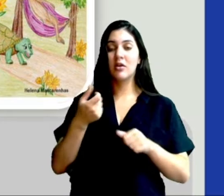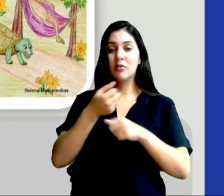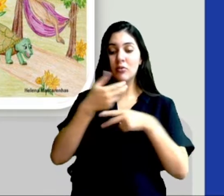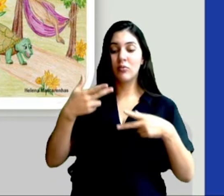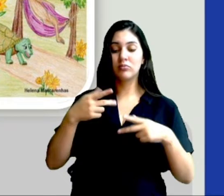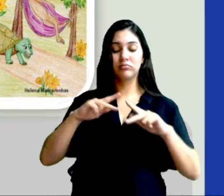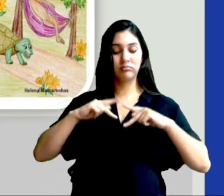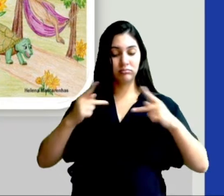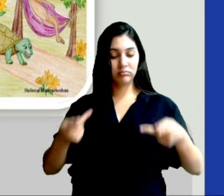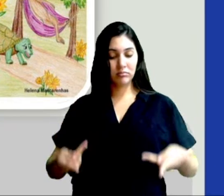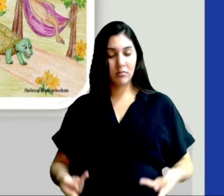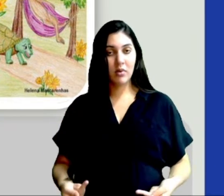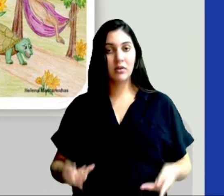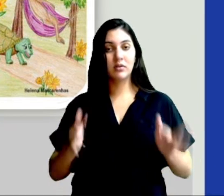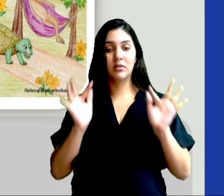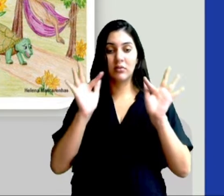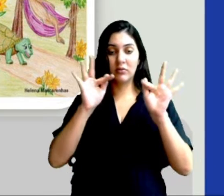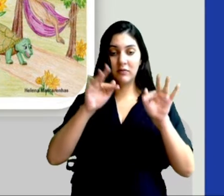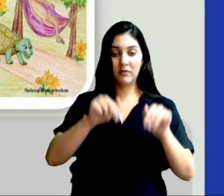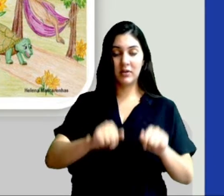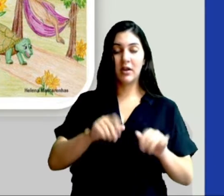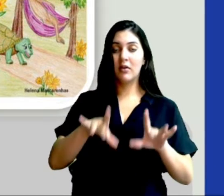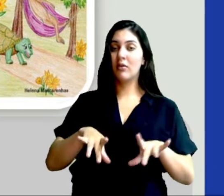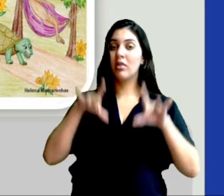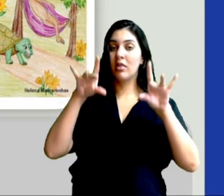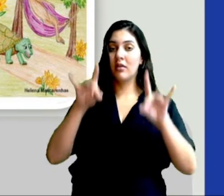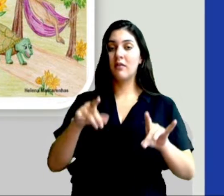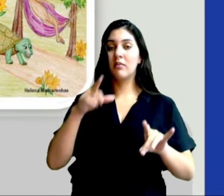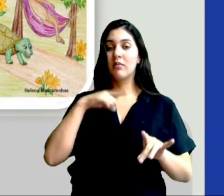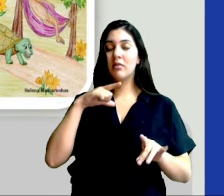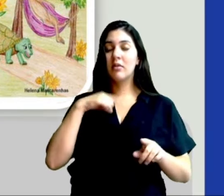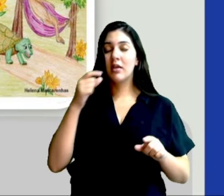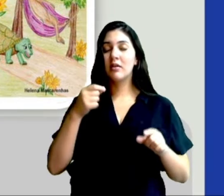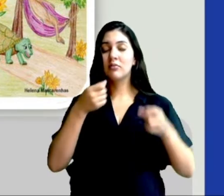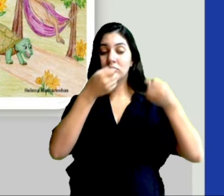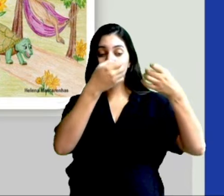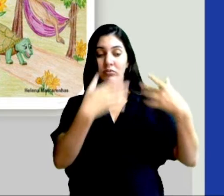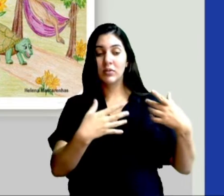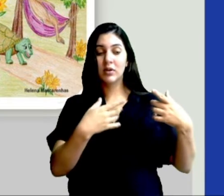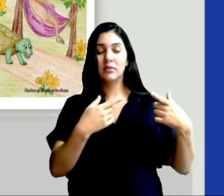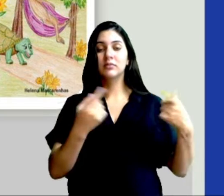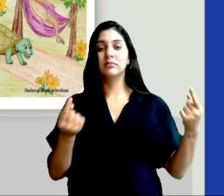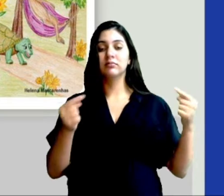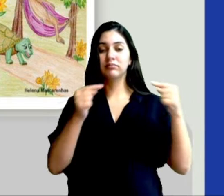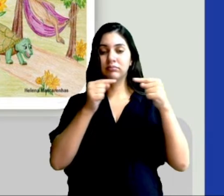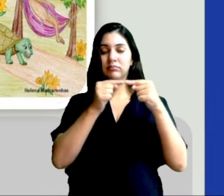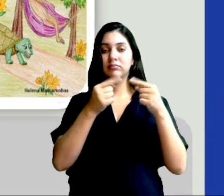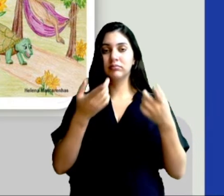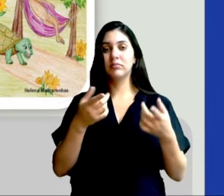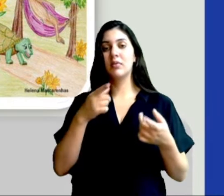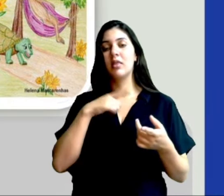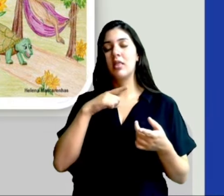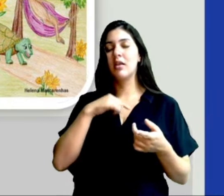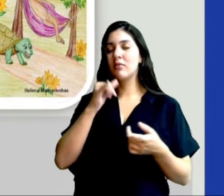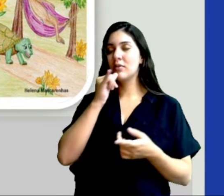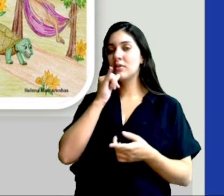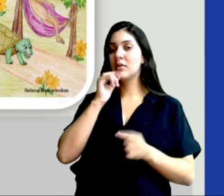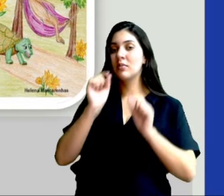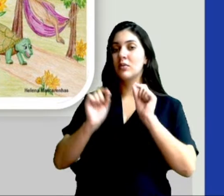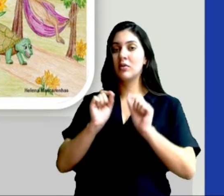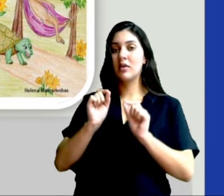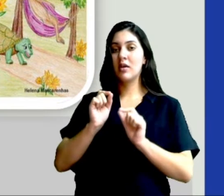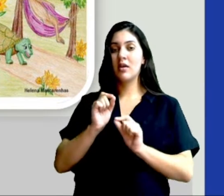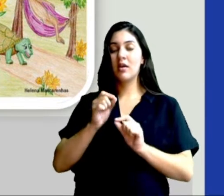final da história, da fábula, temos aí uma moral, uma lição. Eu trouxe aqui o exemplo da fábula